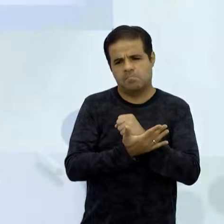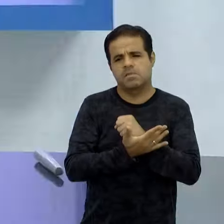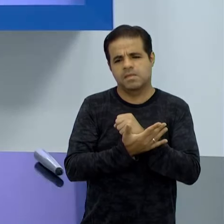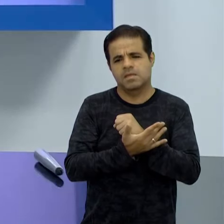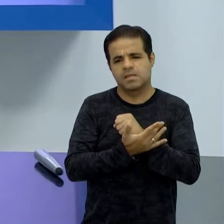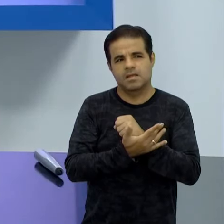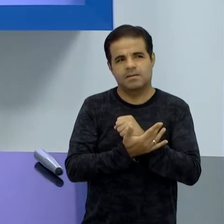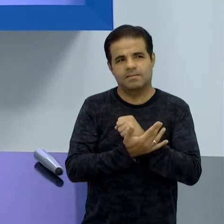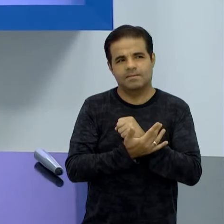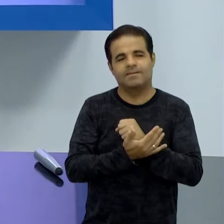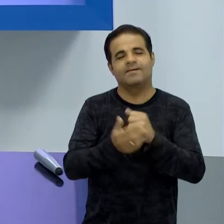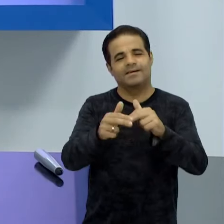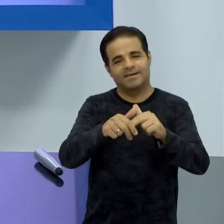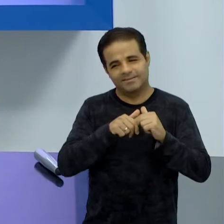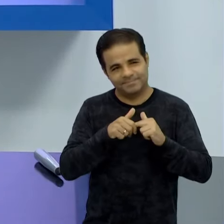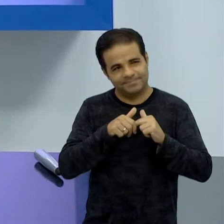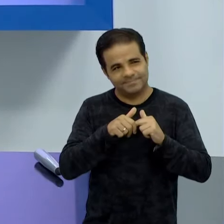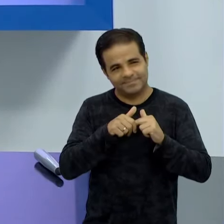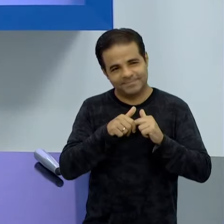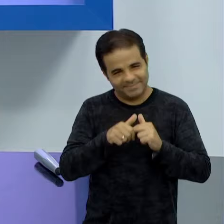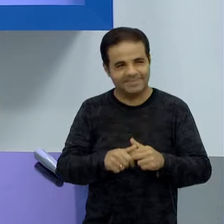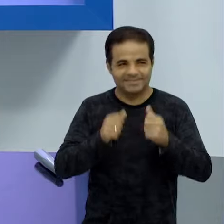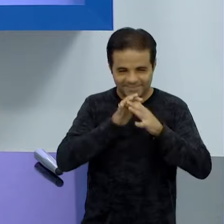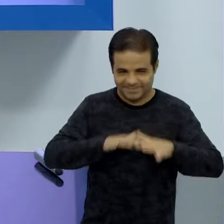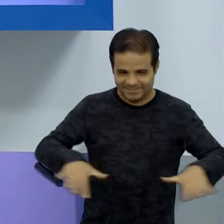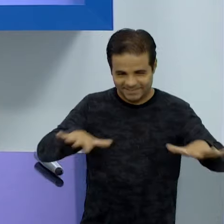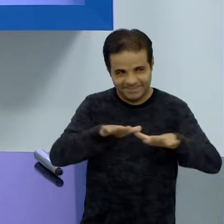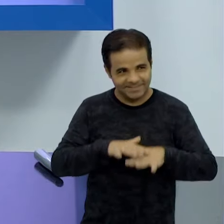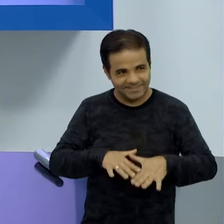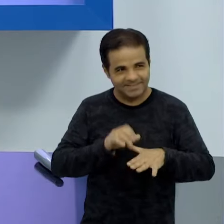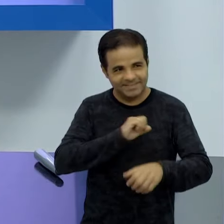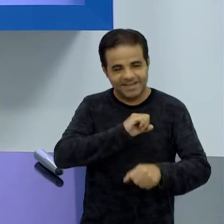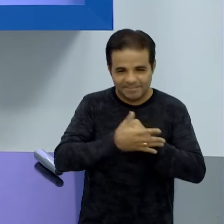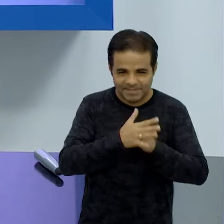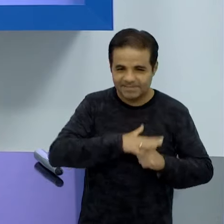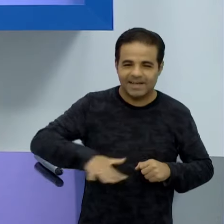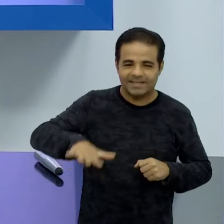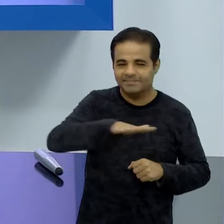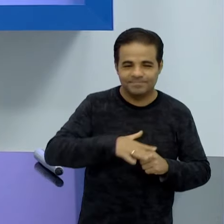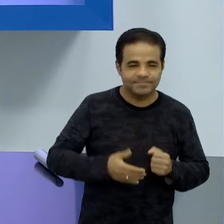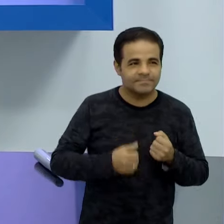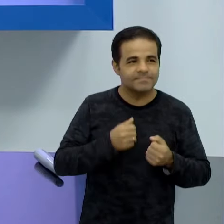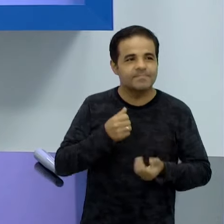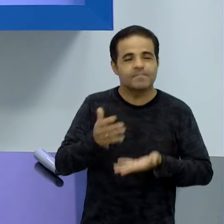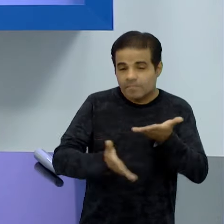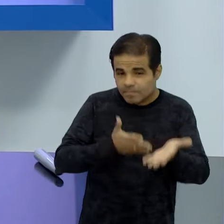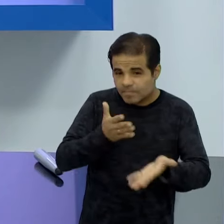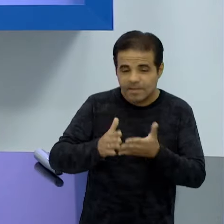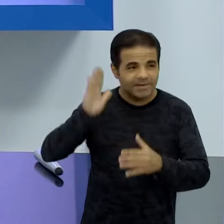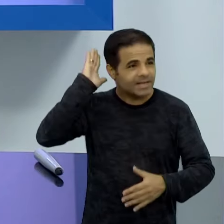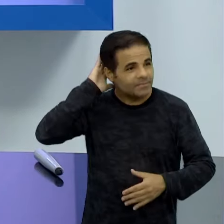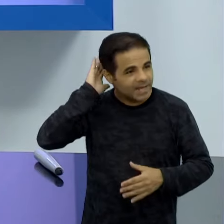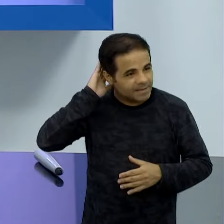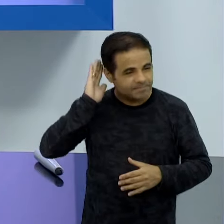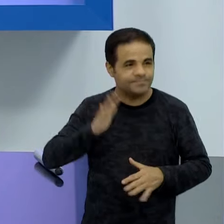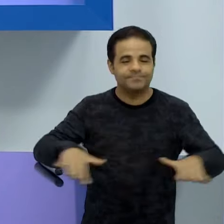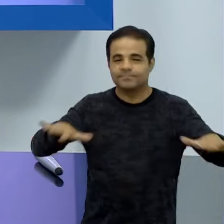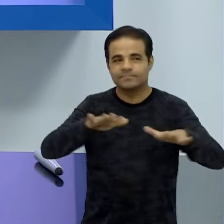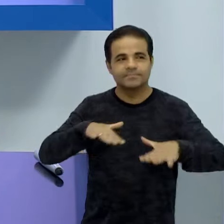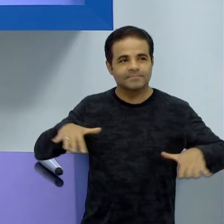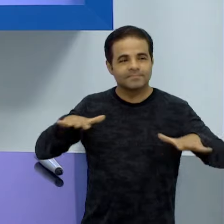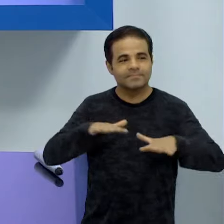podem voltar para mim. Então a gente está falando da Vila da Barca, que fica no Pará, no caso, né? Nós